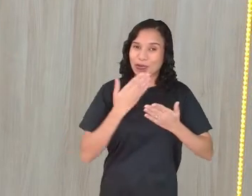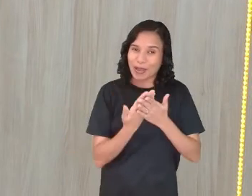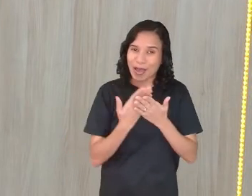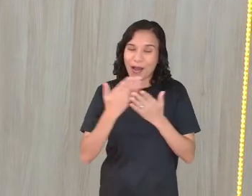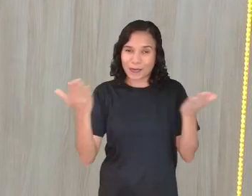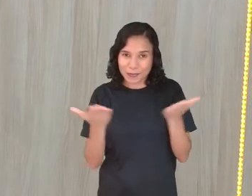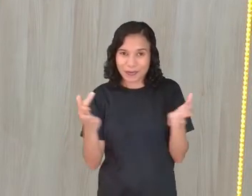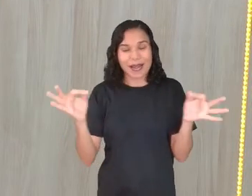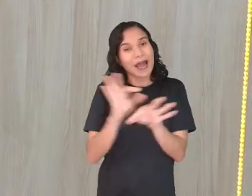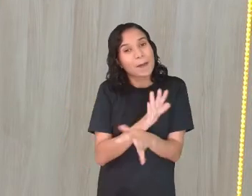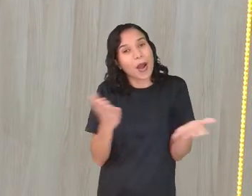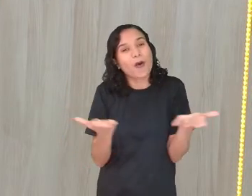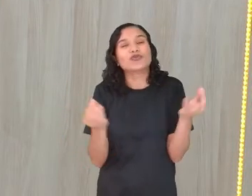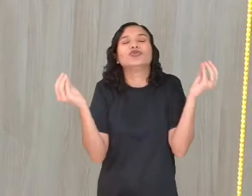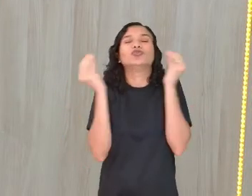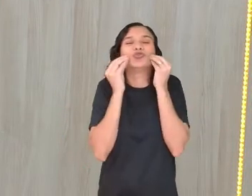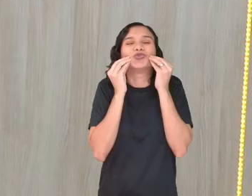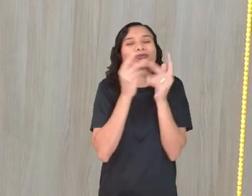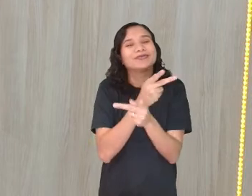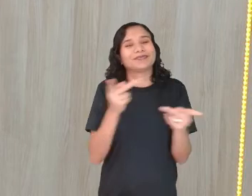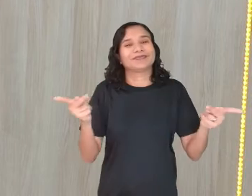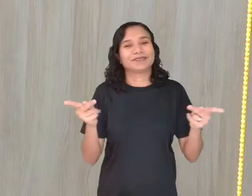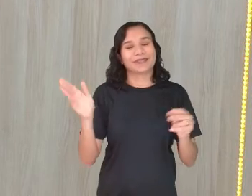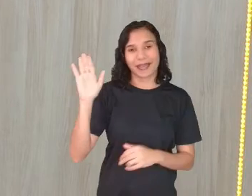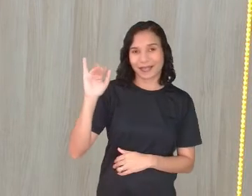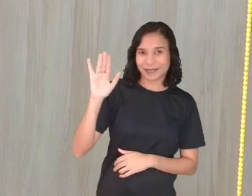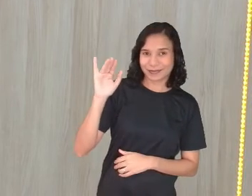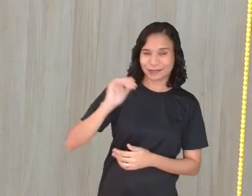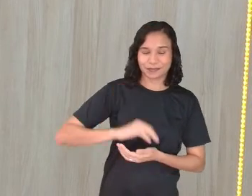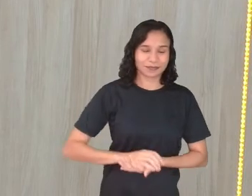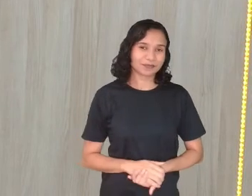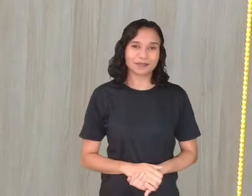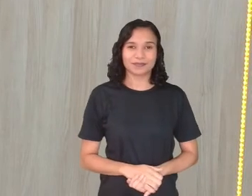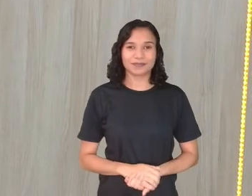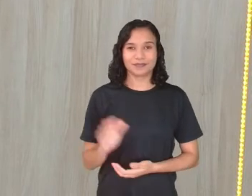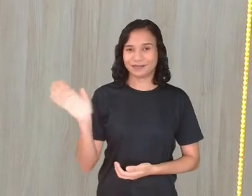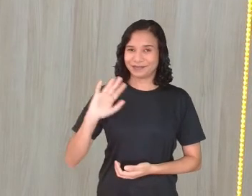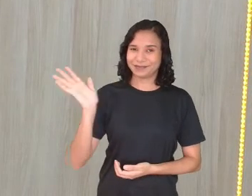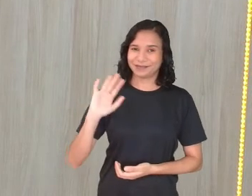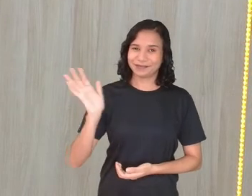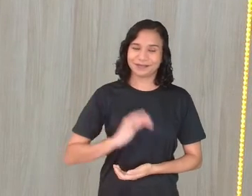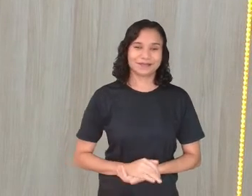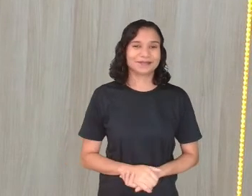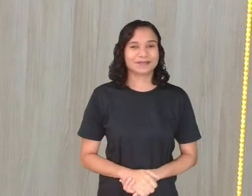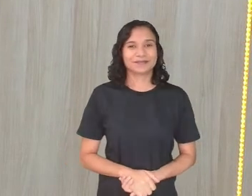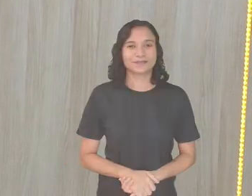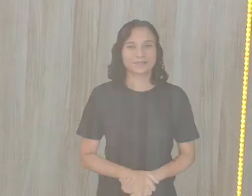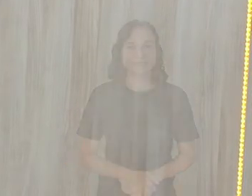vou ficando por aqui. Beijo no coração e até a próxima aula. Tchau, tchau.